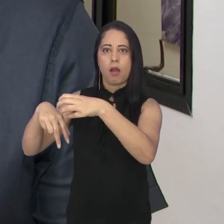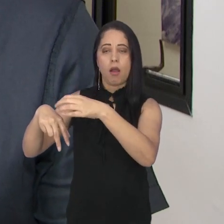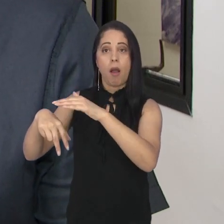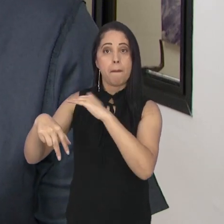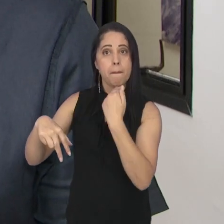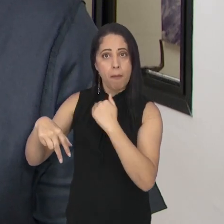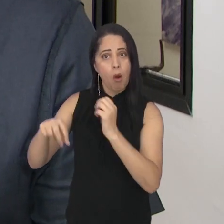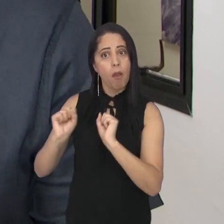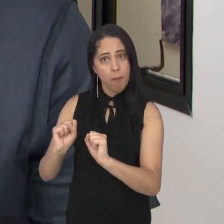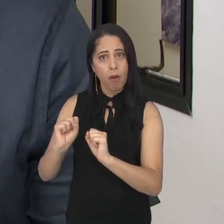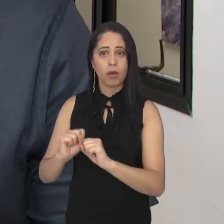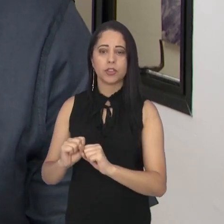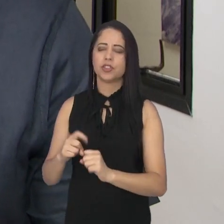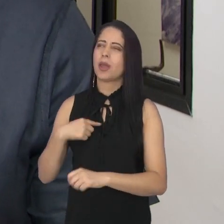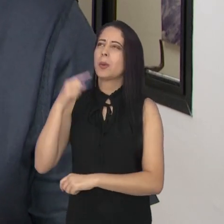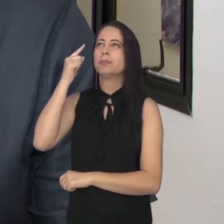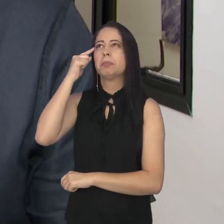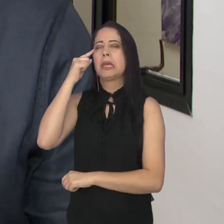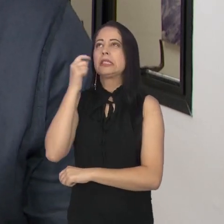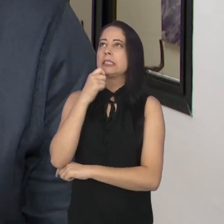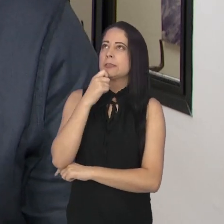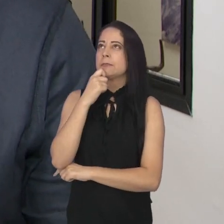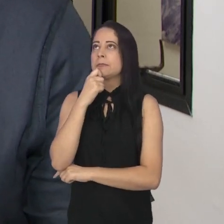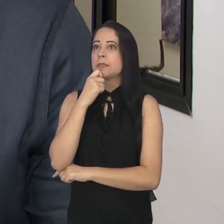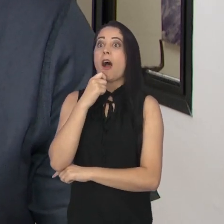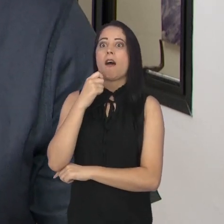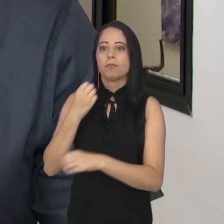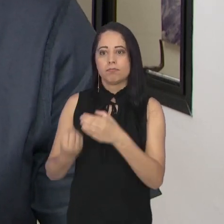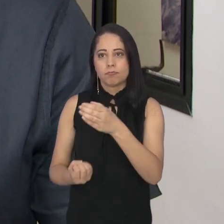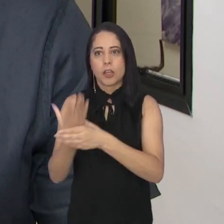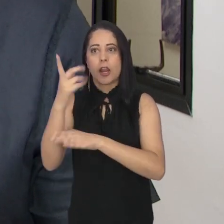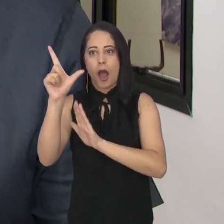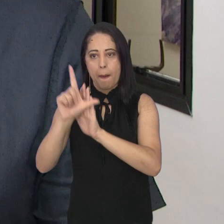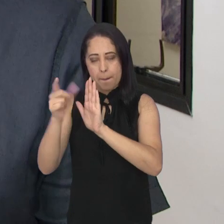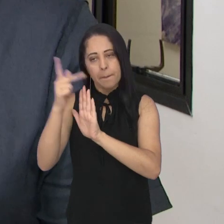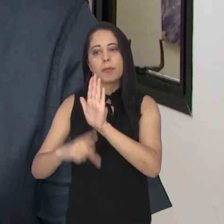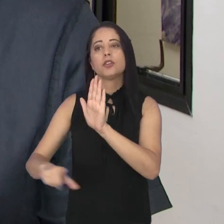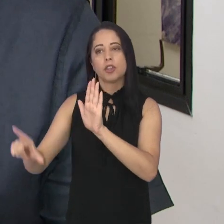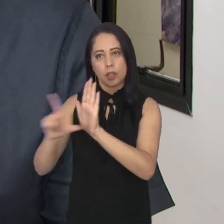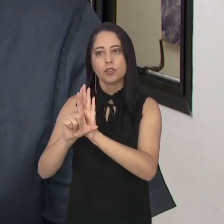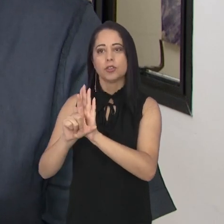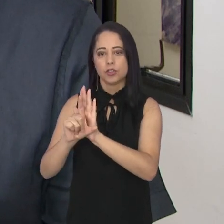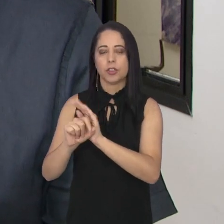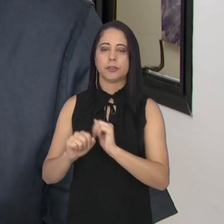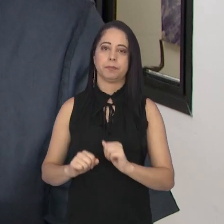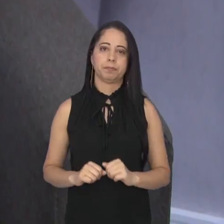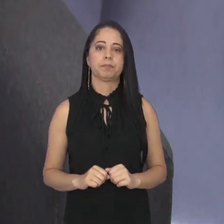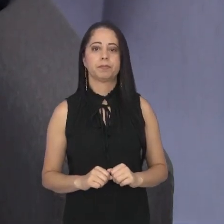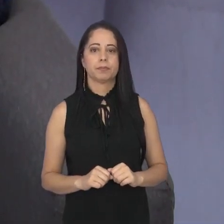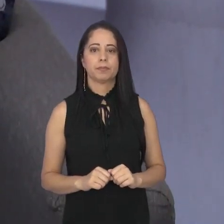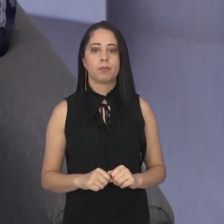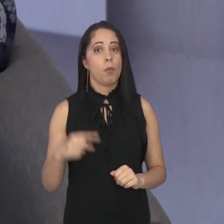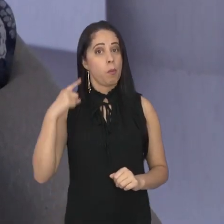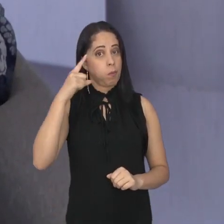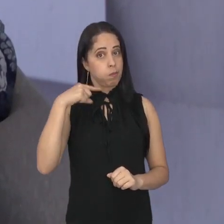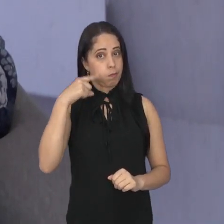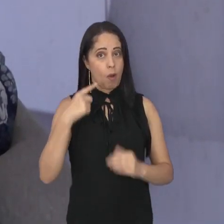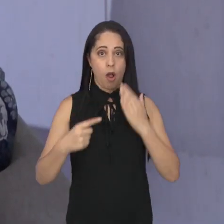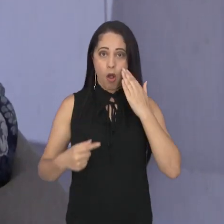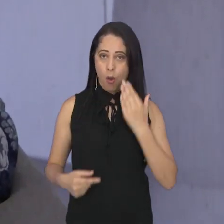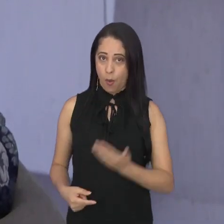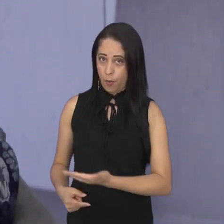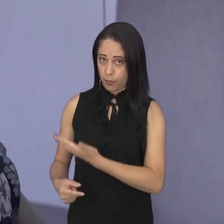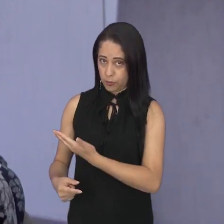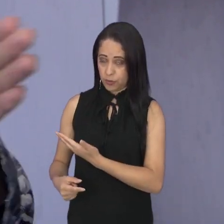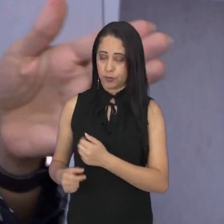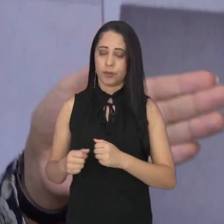cabeça de uma pessoa? Pode causar morte. Então, foi a partir daí que eu pensei, então, e protocolei o projeto. Para esta advogada e